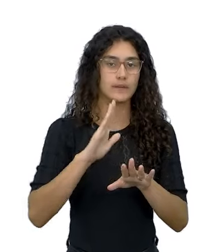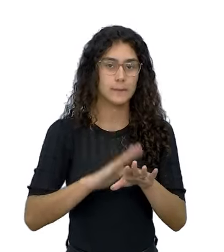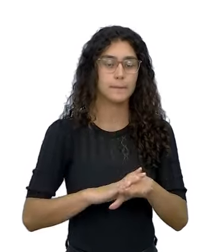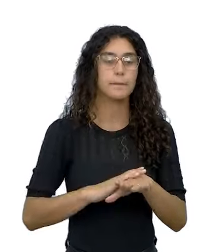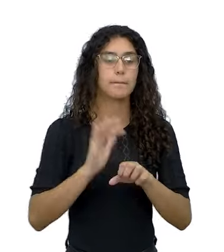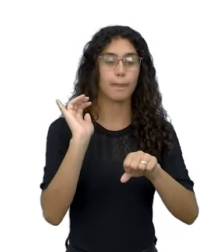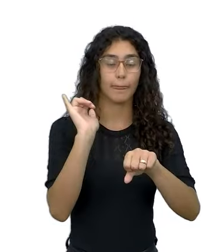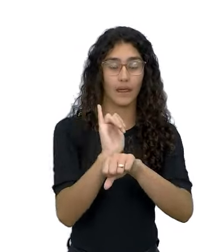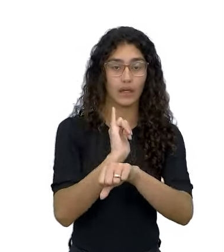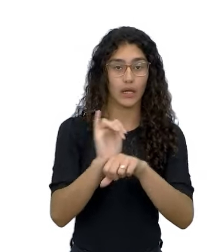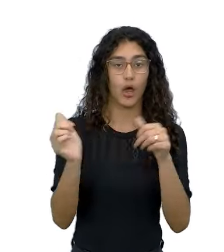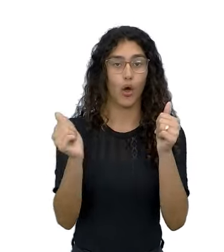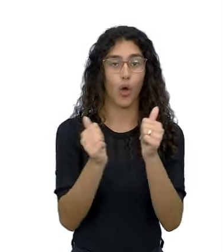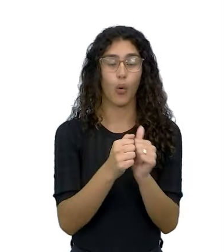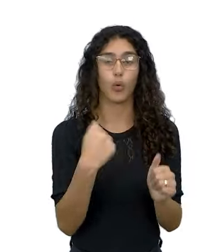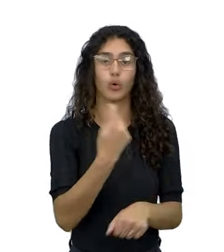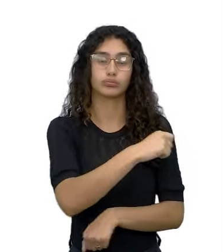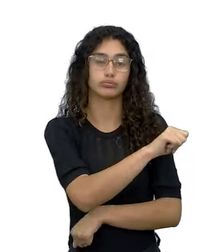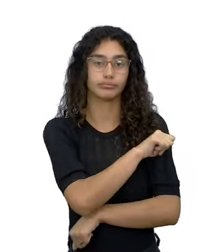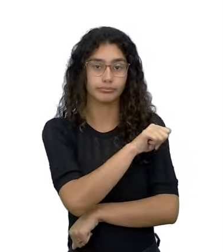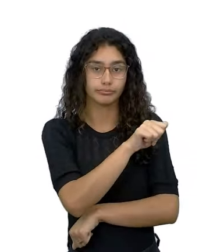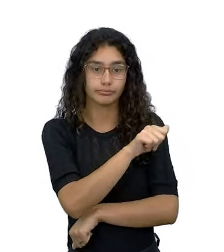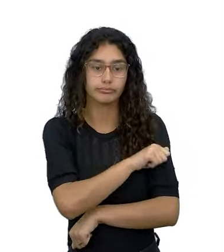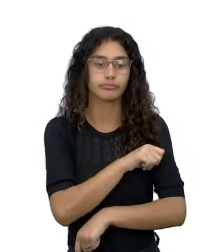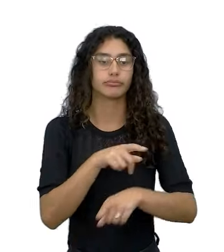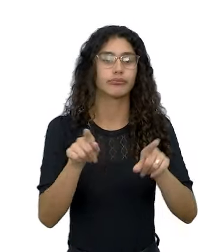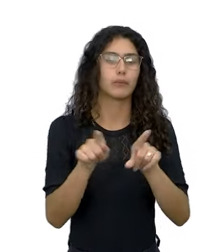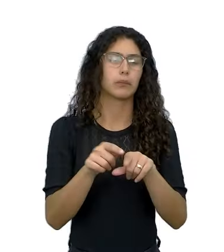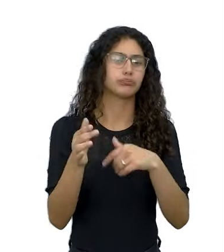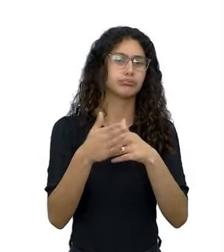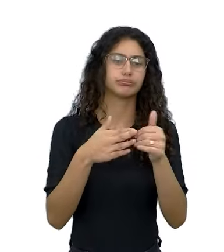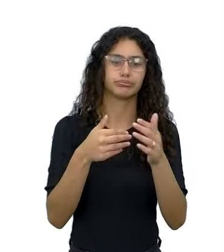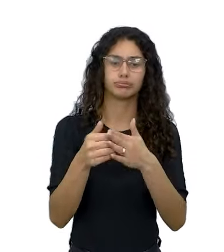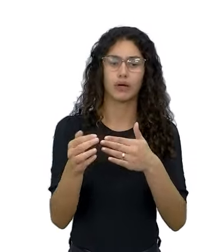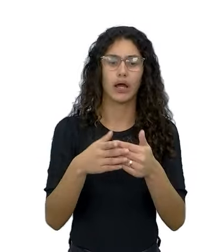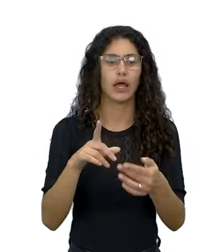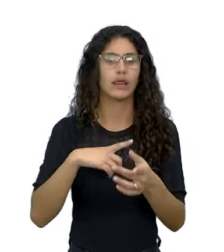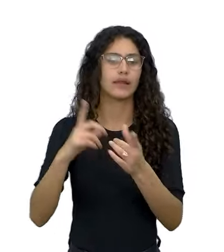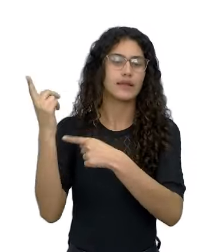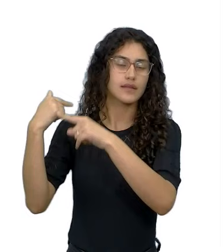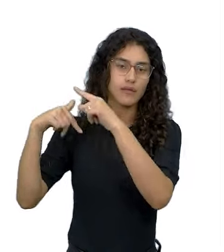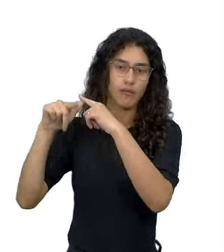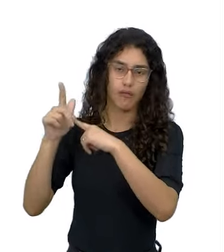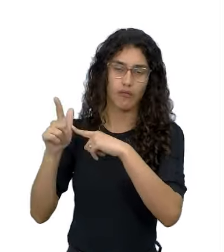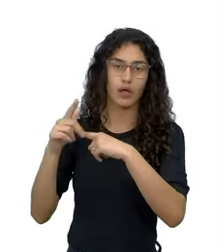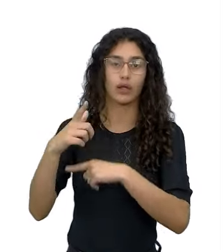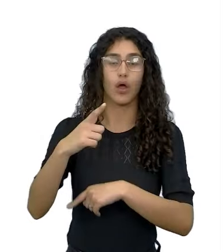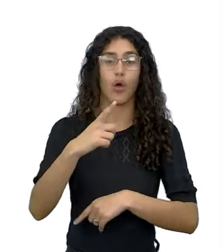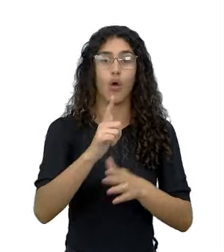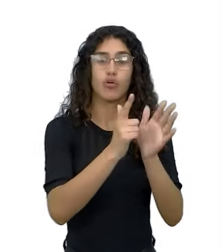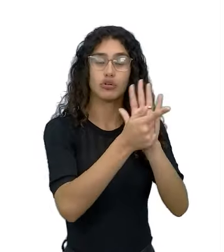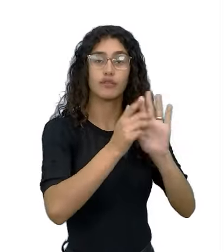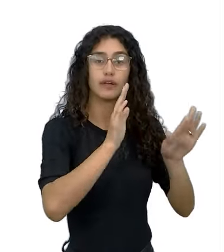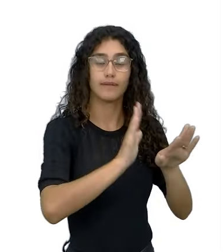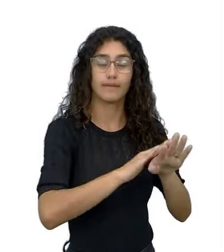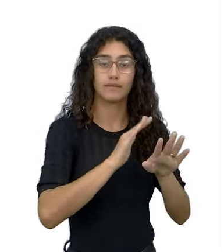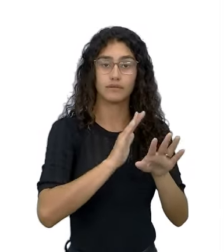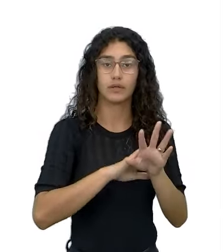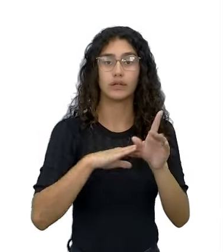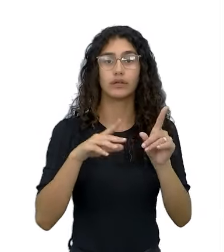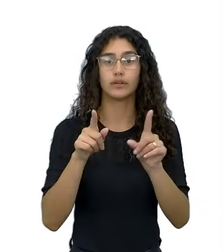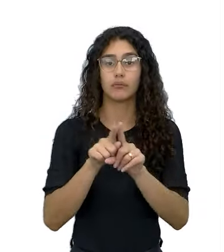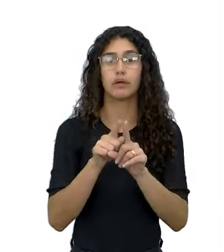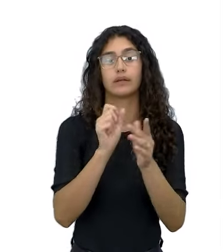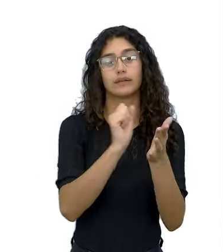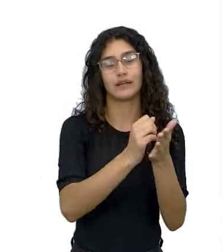essa estratégia junto com os nossos estudantes, independente do gênero que vai ser desenvolvido, o gênero que vai ser trabalhado aí